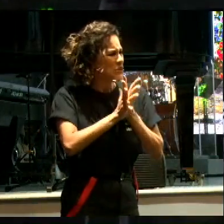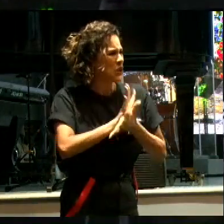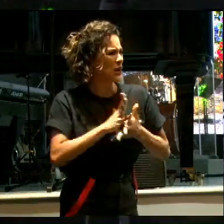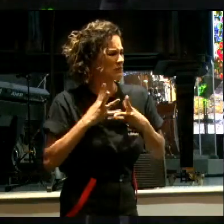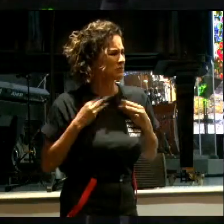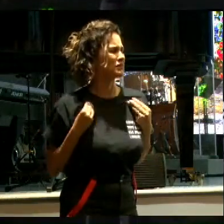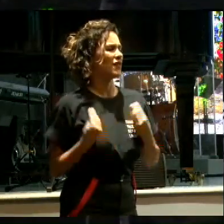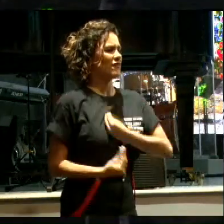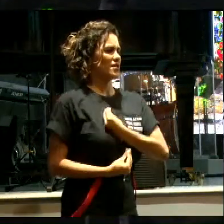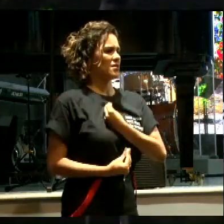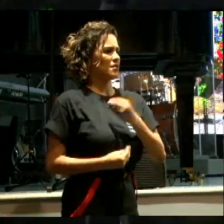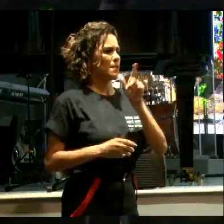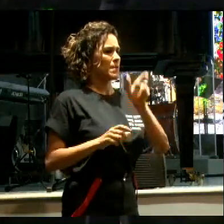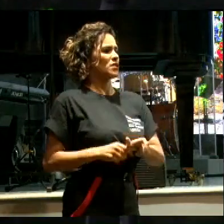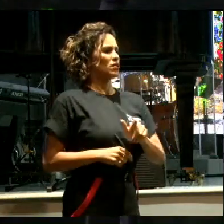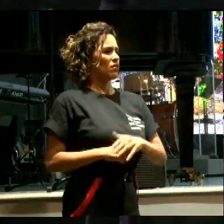viva.